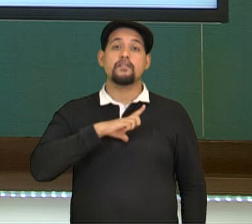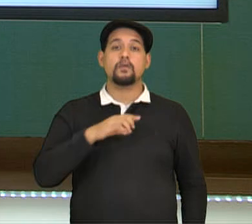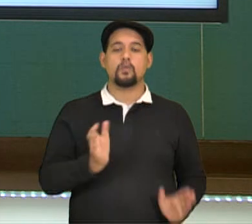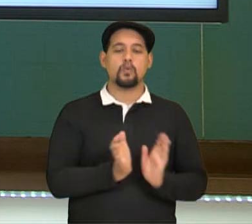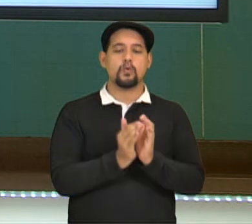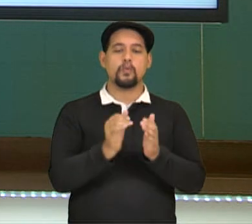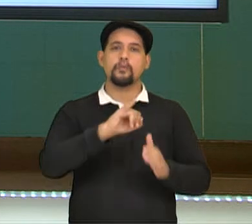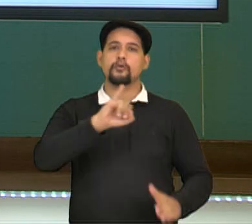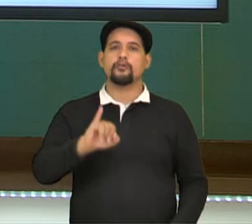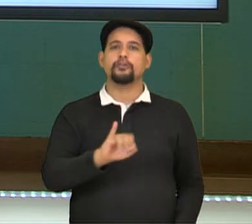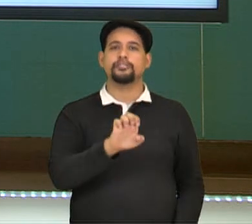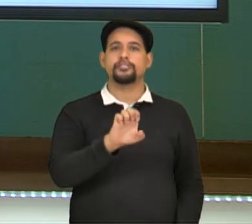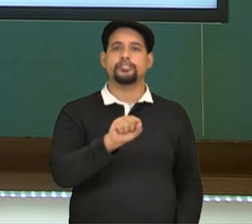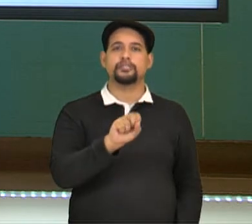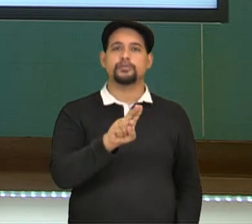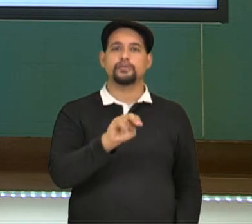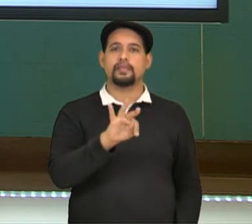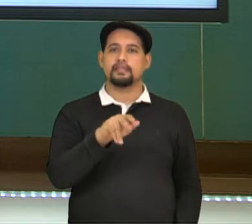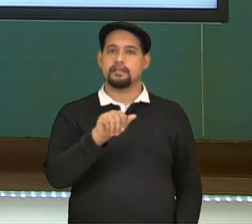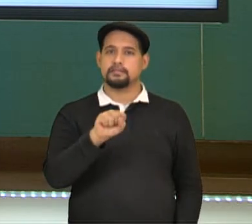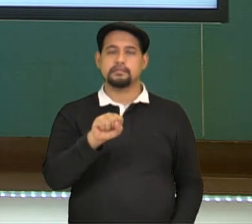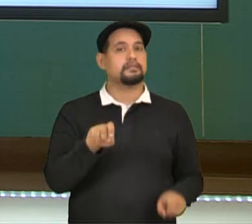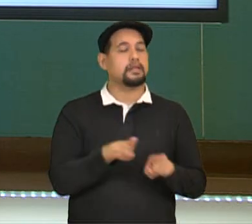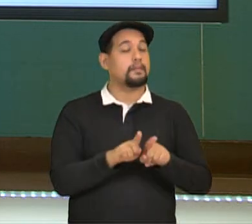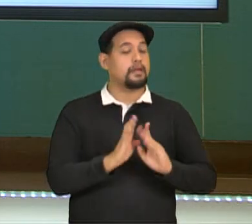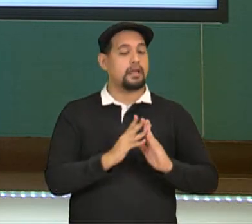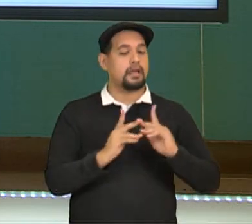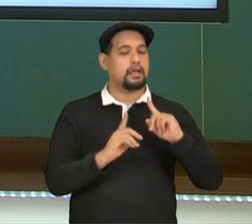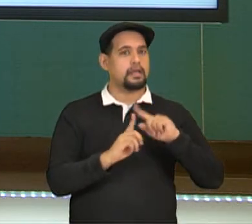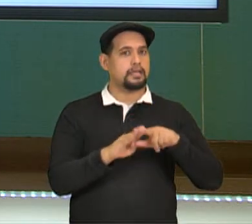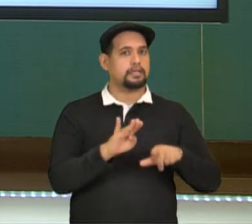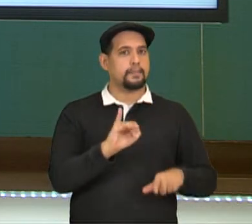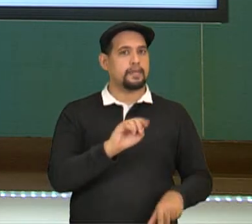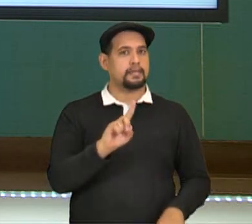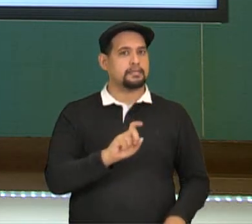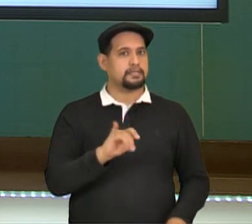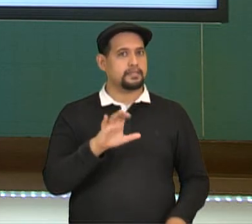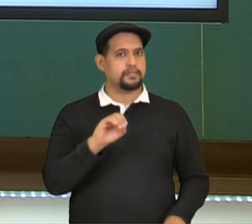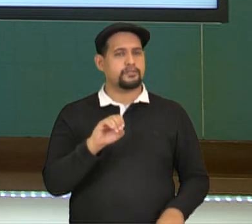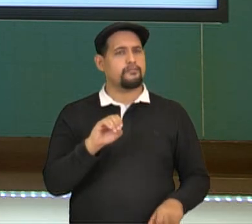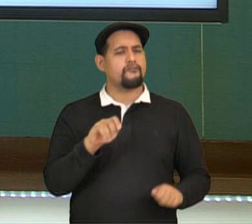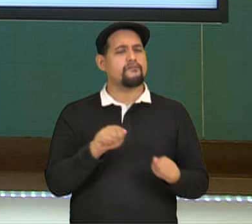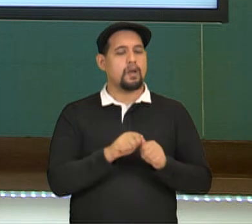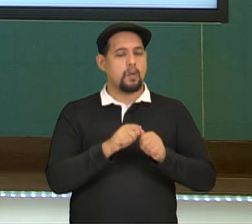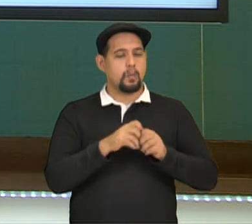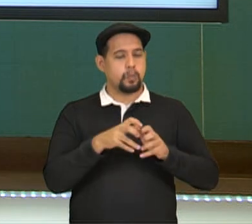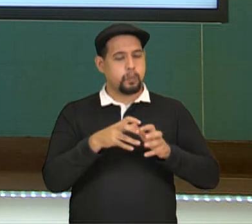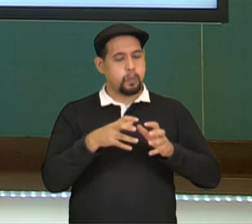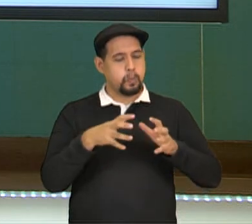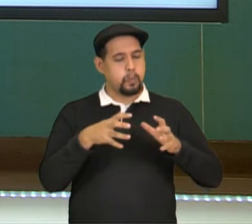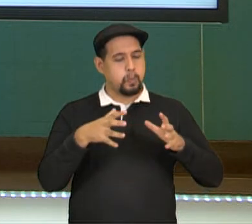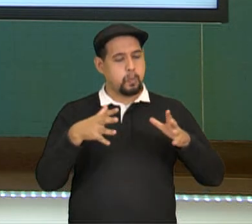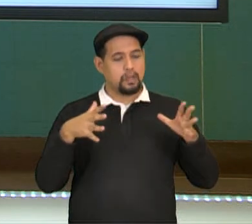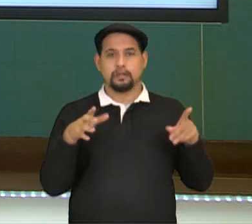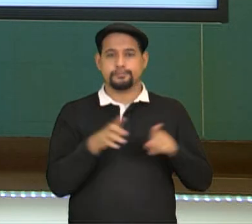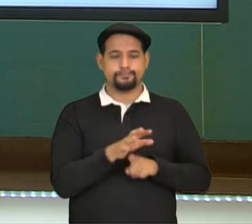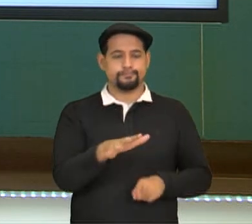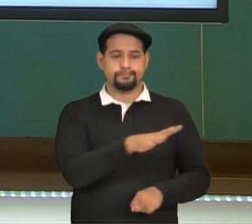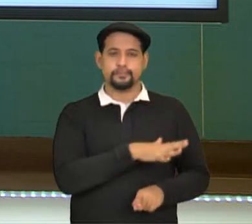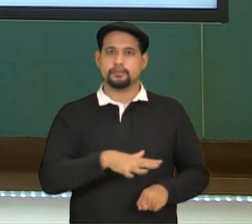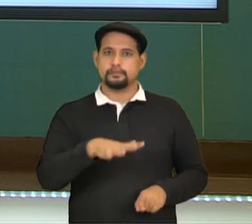né? E tendo em vista que a Igreja de Bizâncio, essa igreja lá ortodoxa grega, ela vai se expandir mais para